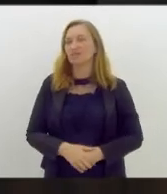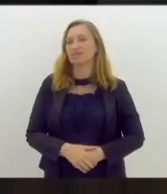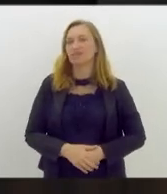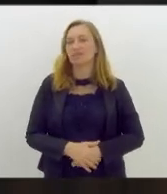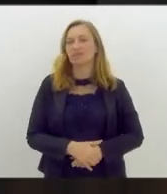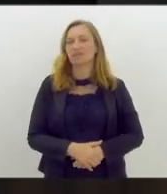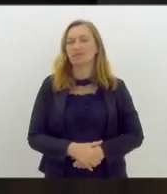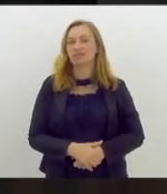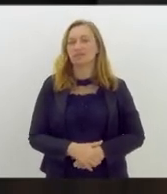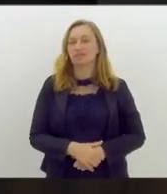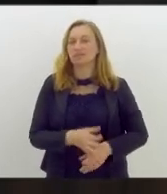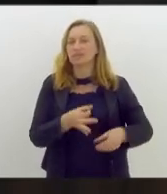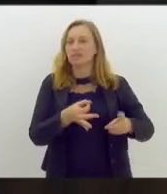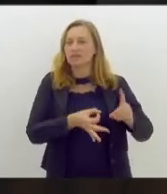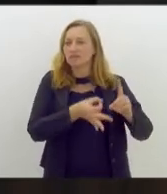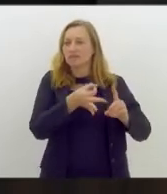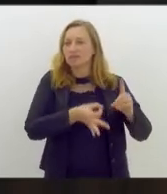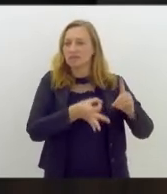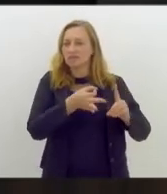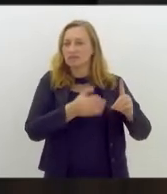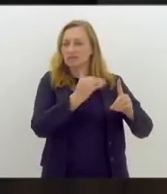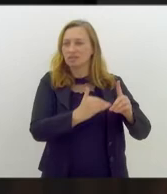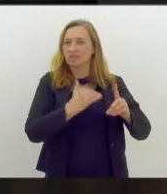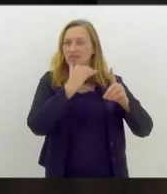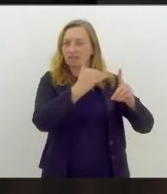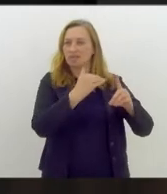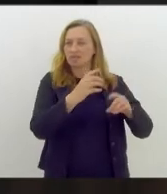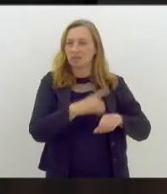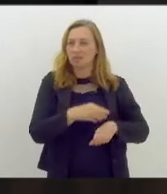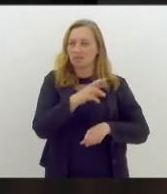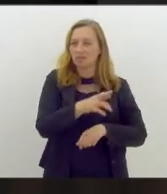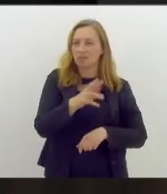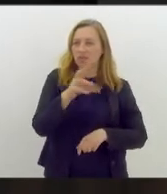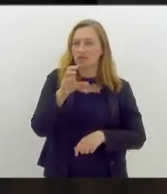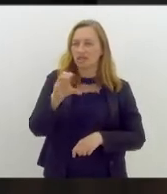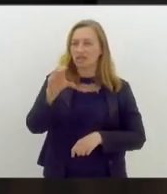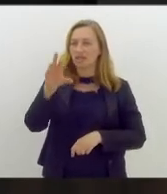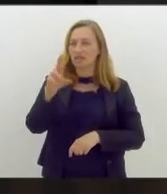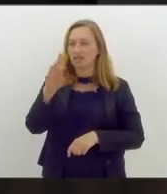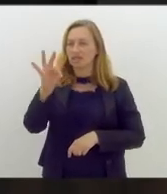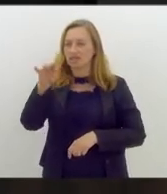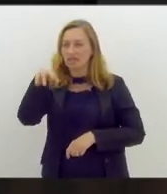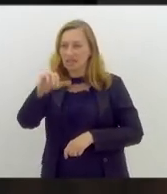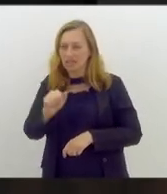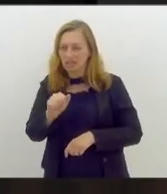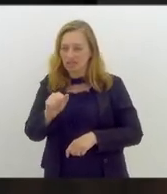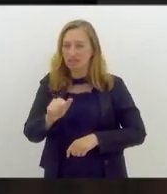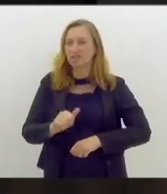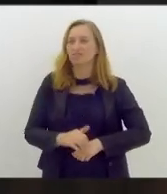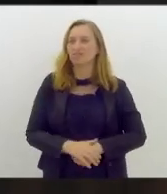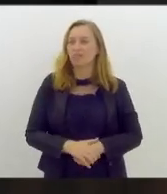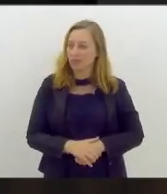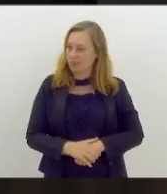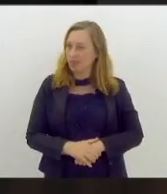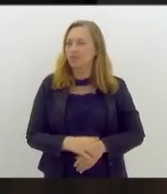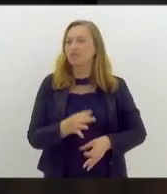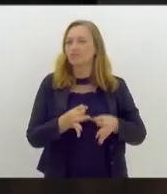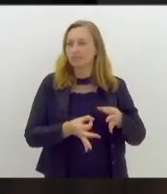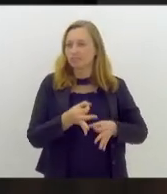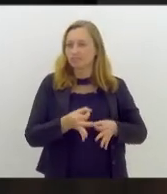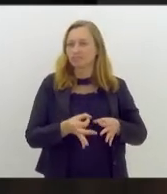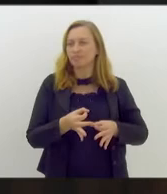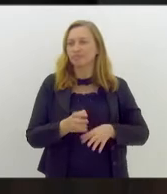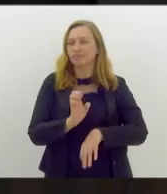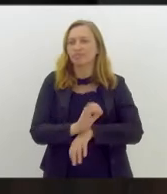da desembargadora doutora Cristina Gaulia, excelentíssima senhora desembargadora do Tribunal de Justiça